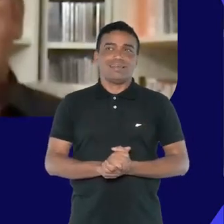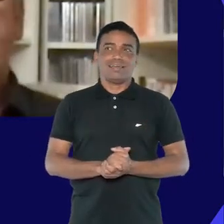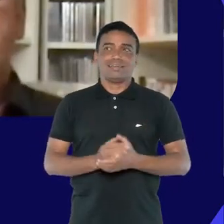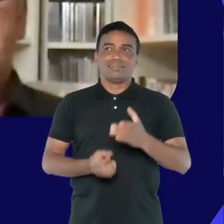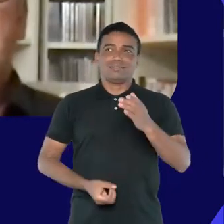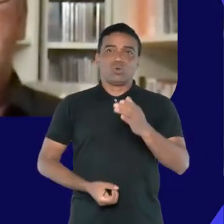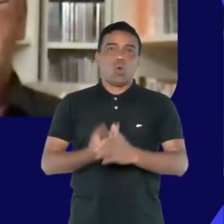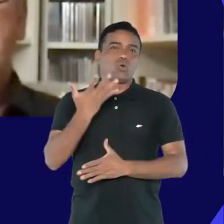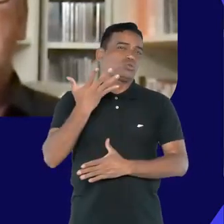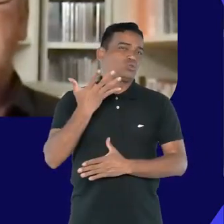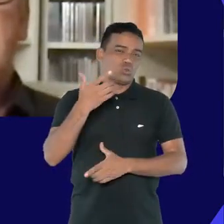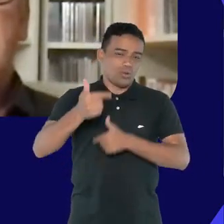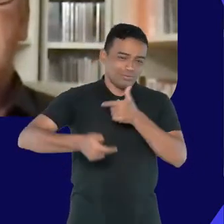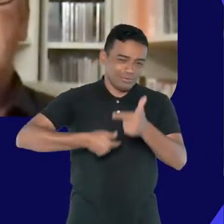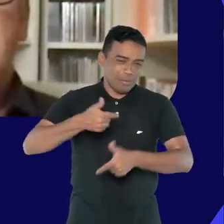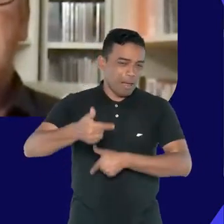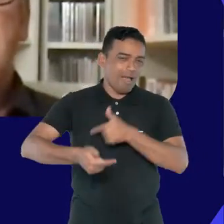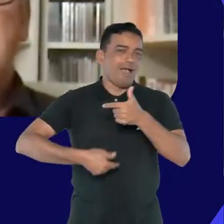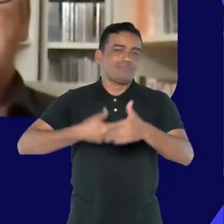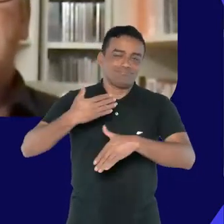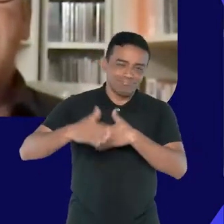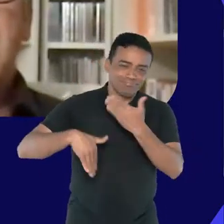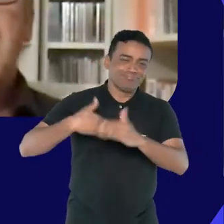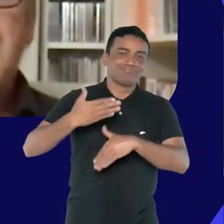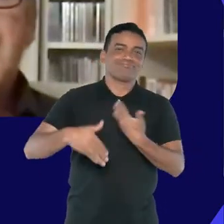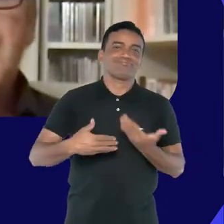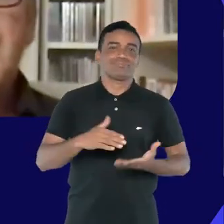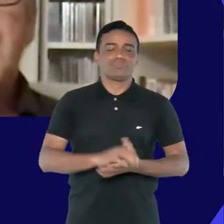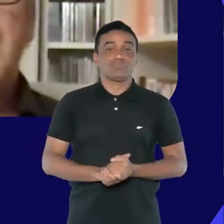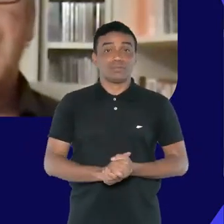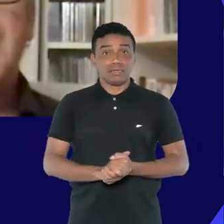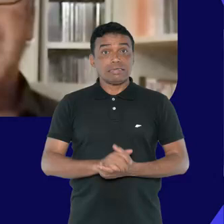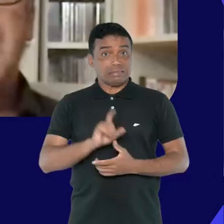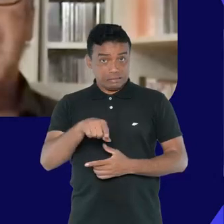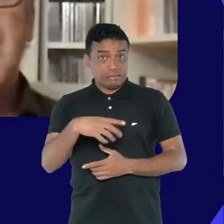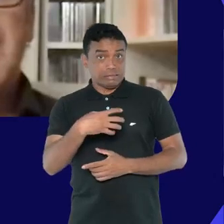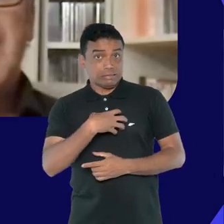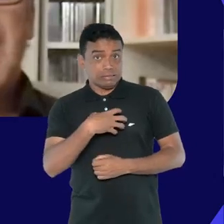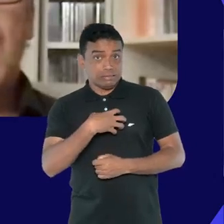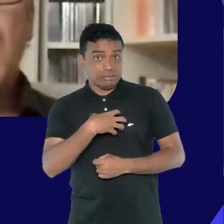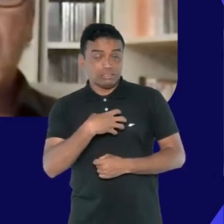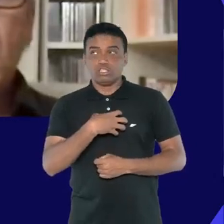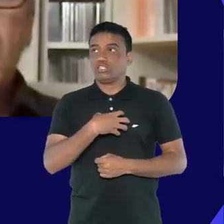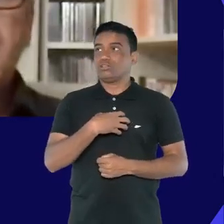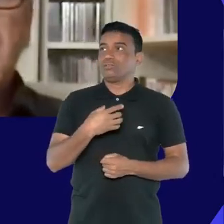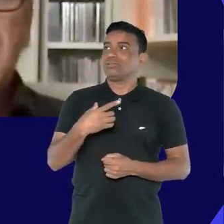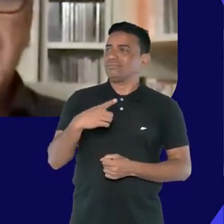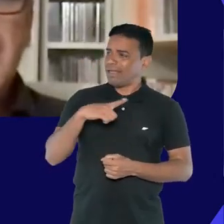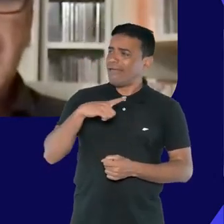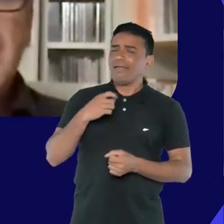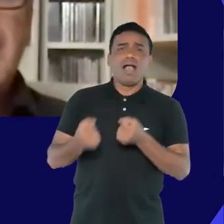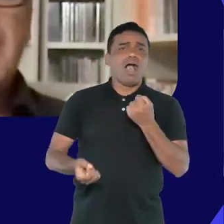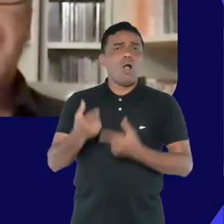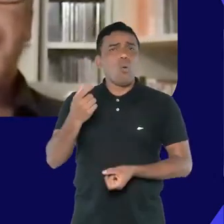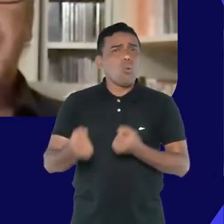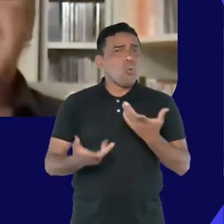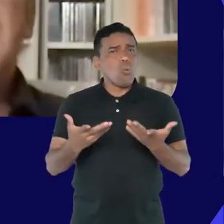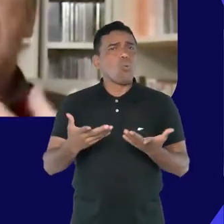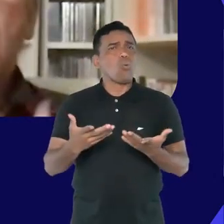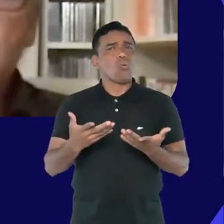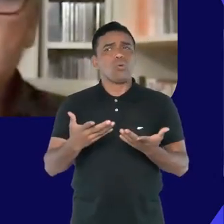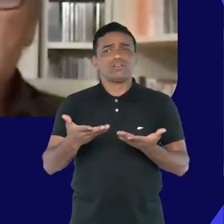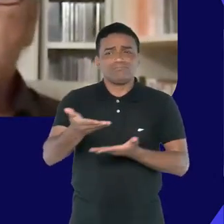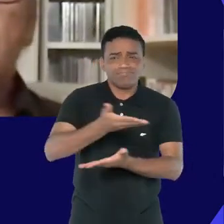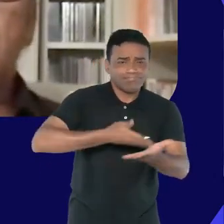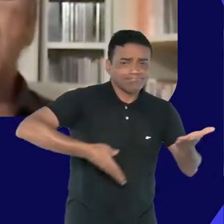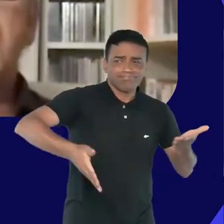construir essa obra e sentir que existe alguma coisa ali que se